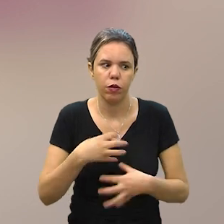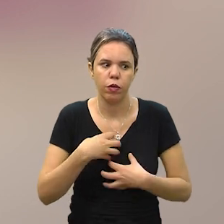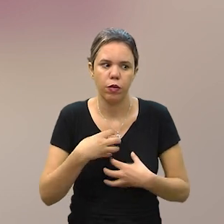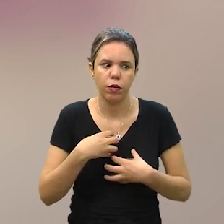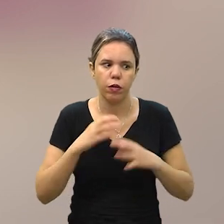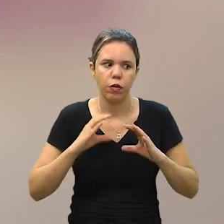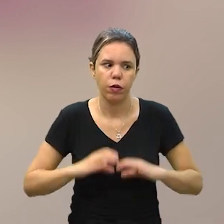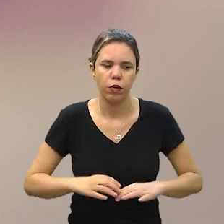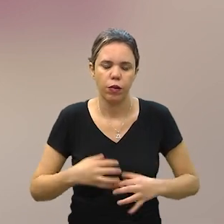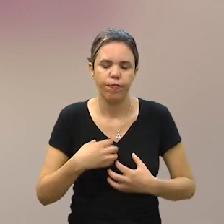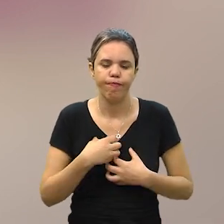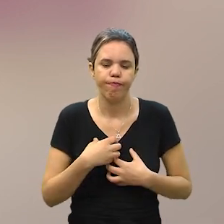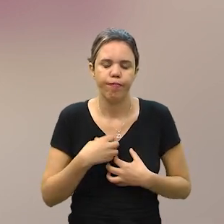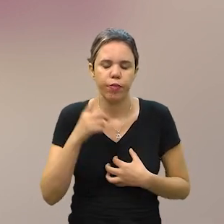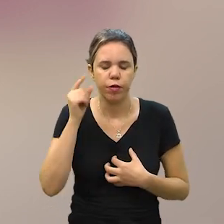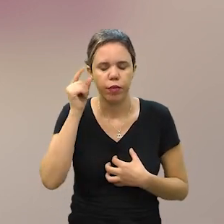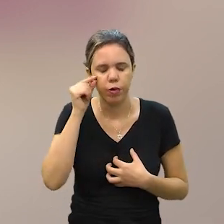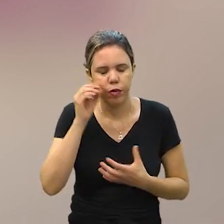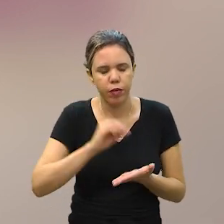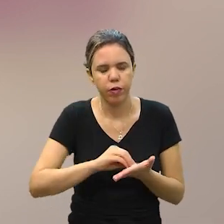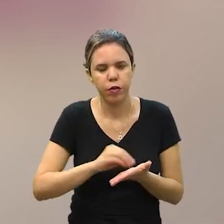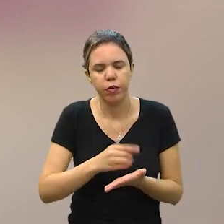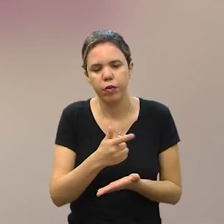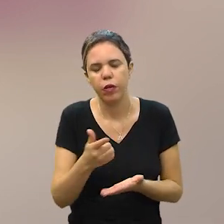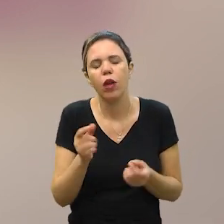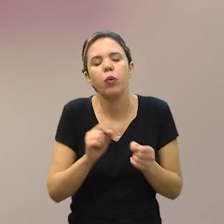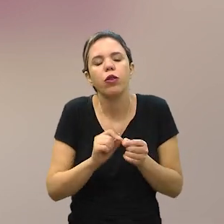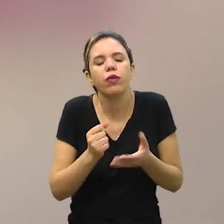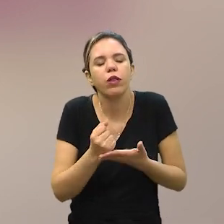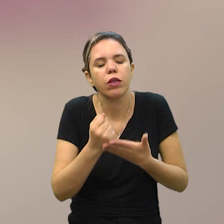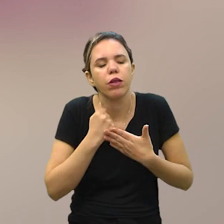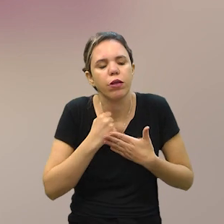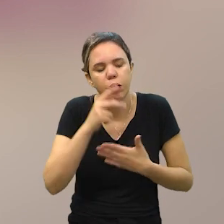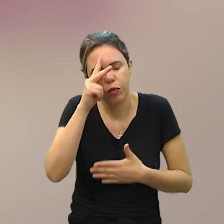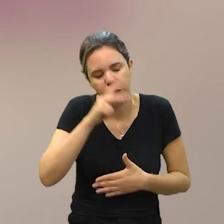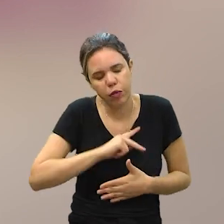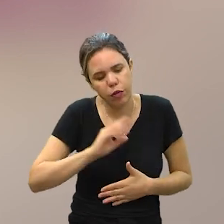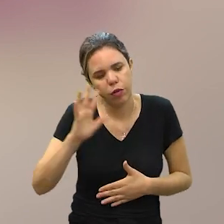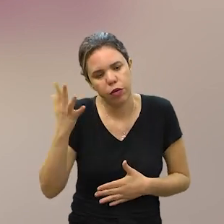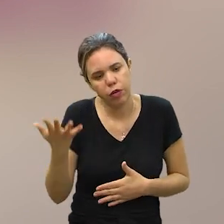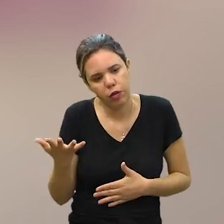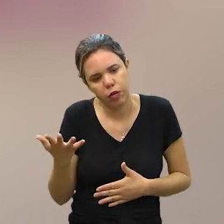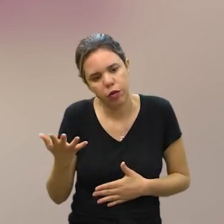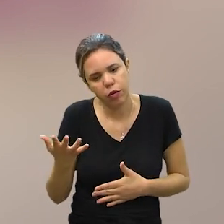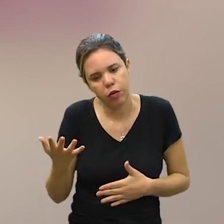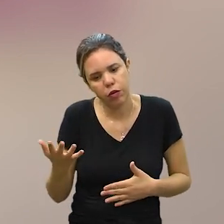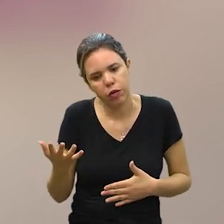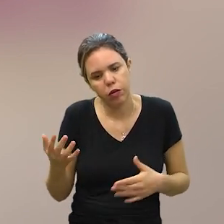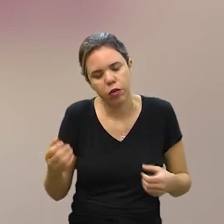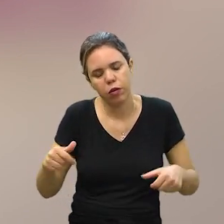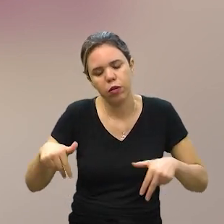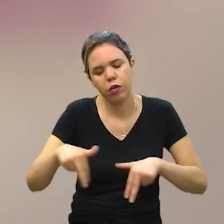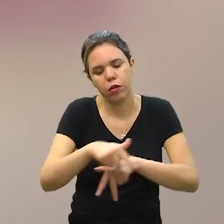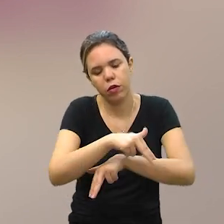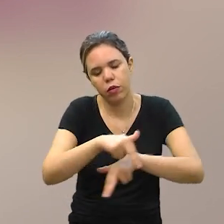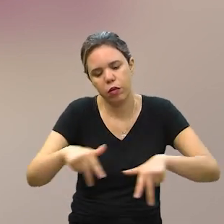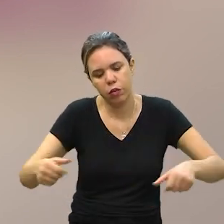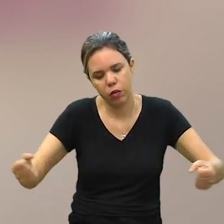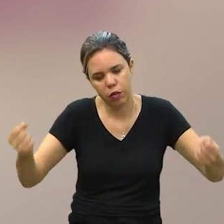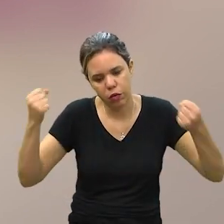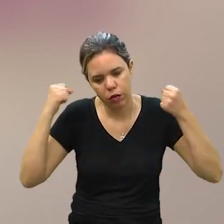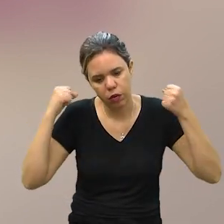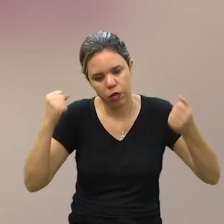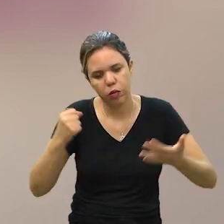gente olhando ali, ó, poxa, estou com uma insônia, né? O que eu posso fazer? De repente, eu posso fazer uma caminhada,